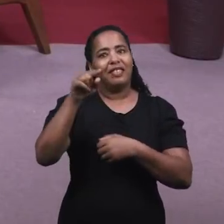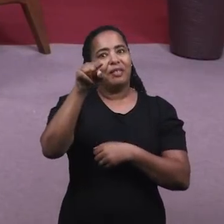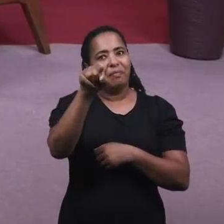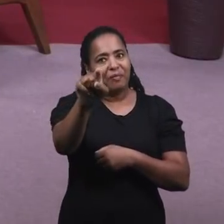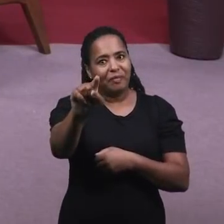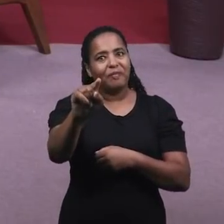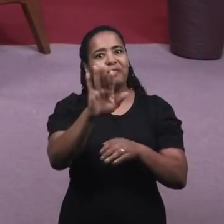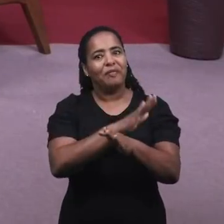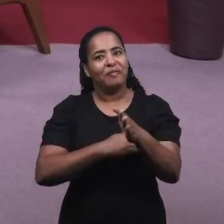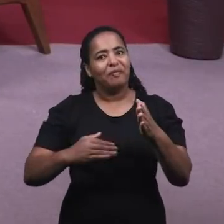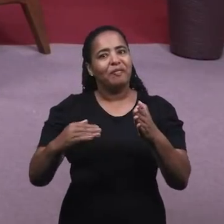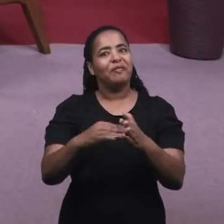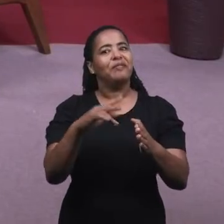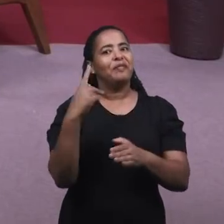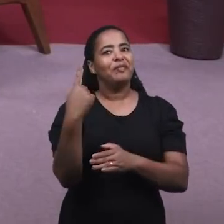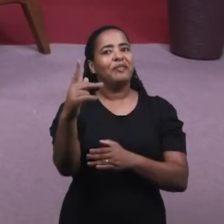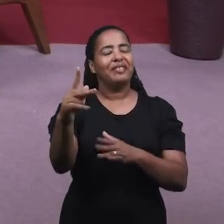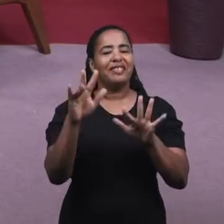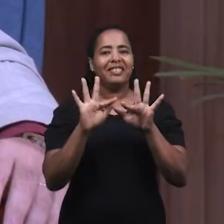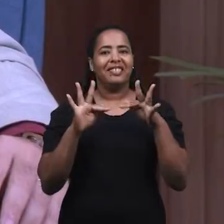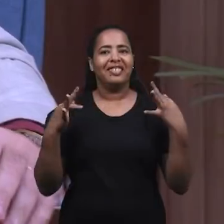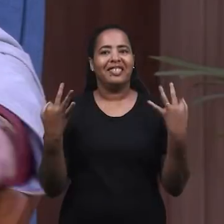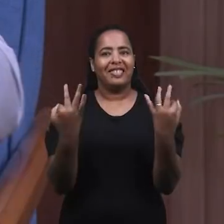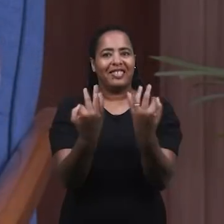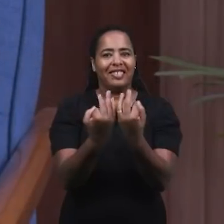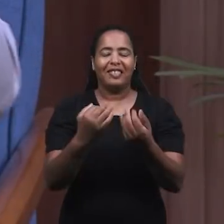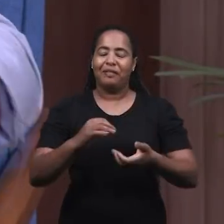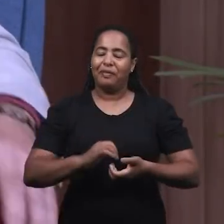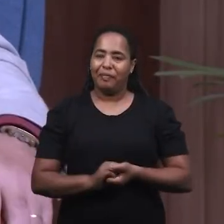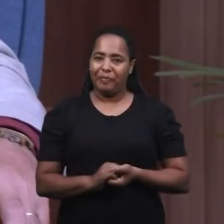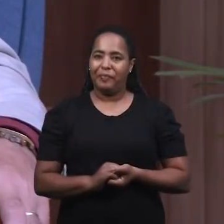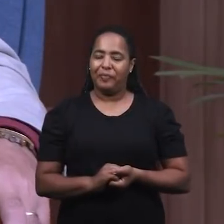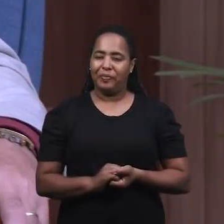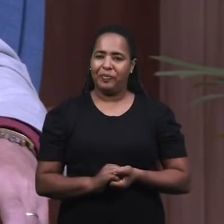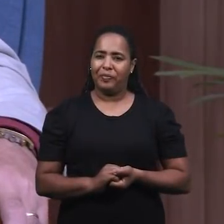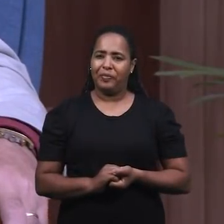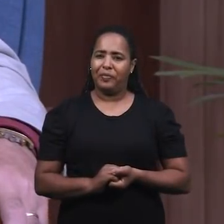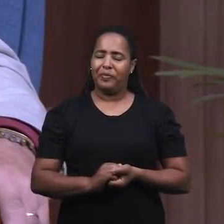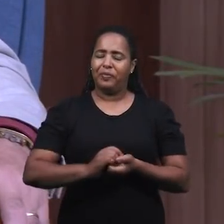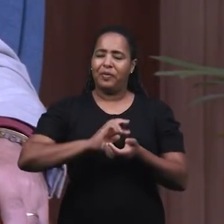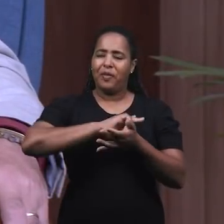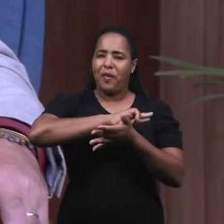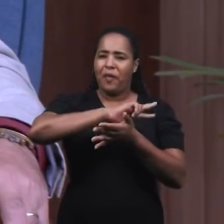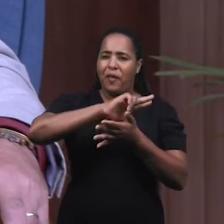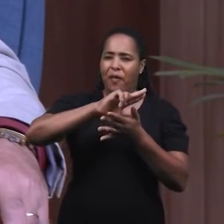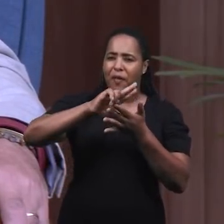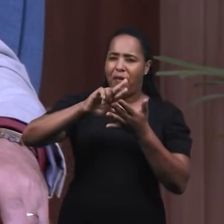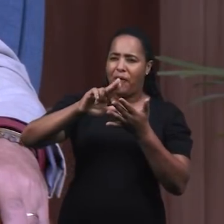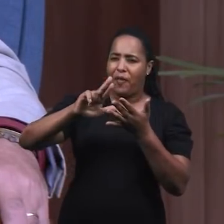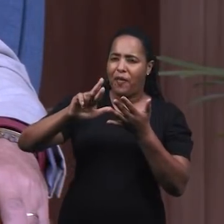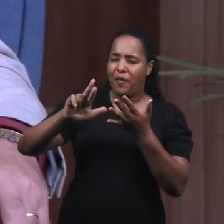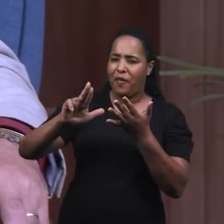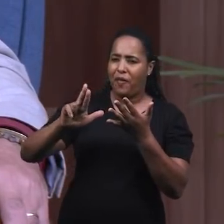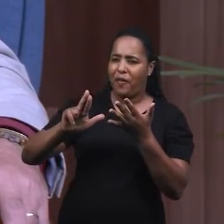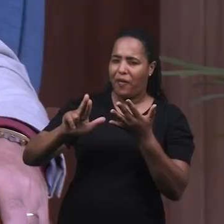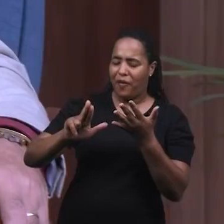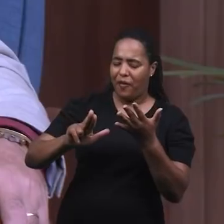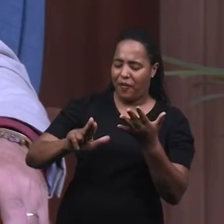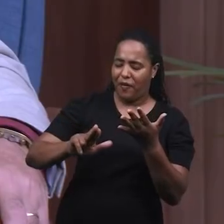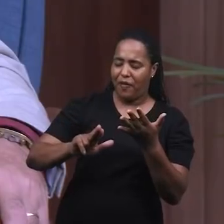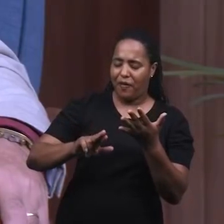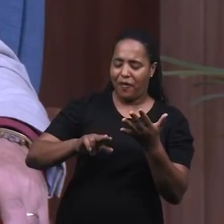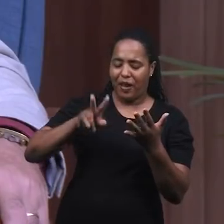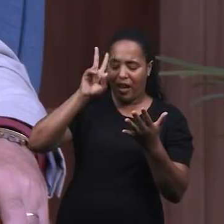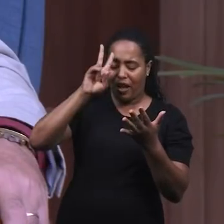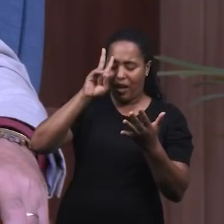e para toda a sua família. Dentre os muitos registros bíblicos, a Palavra de Deus nos apresenta